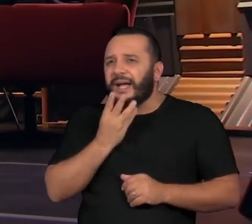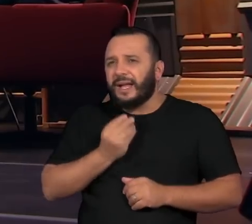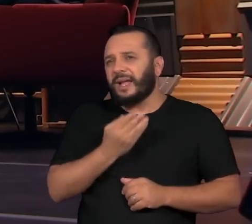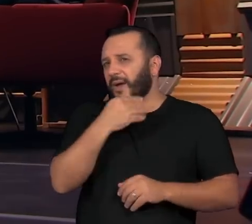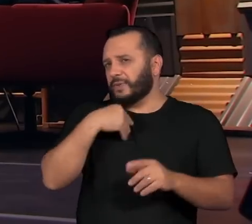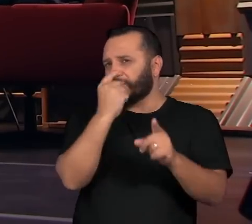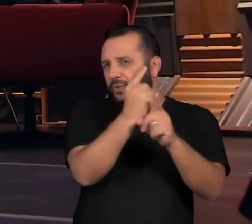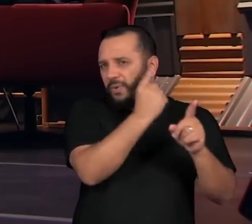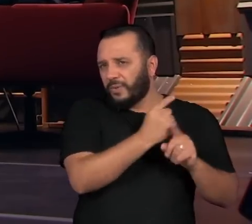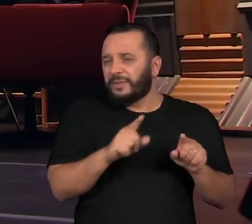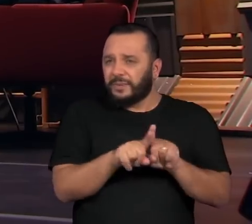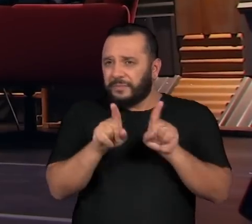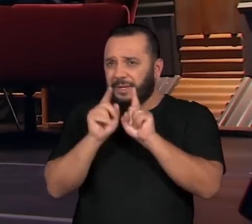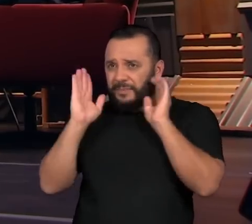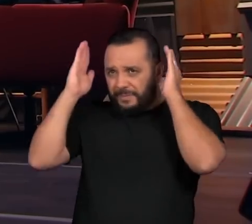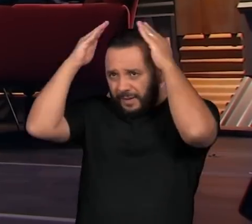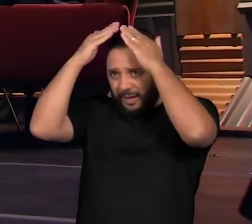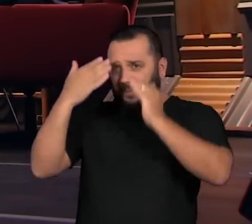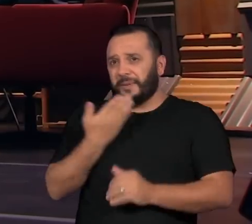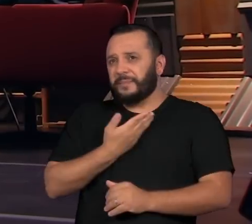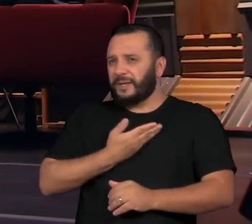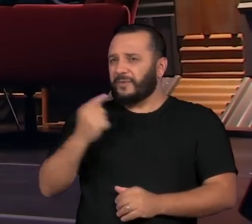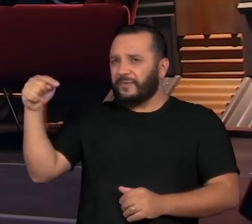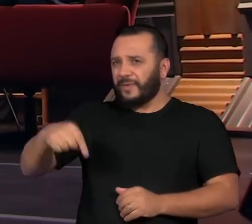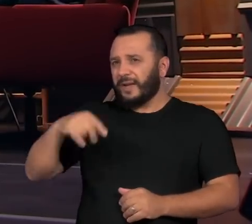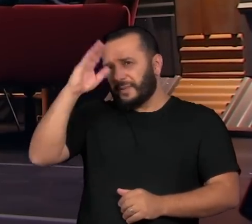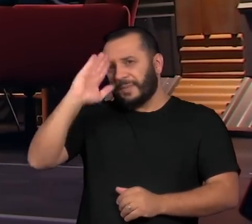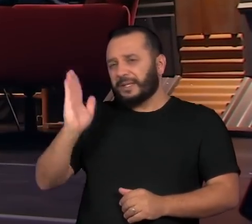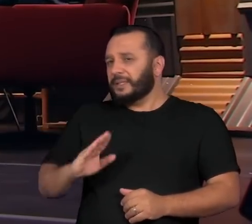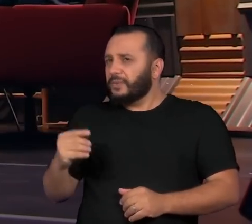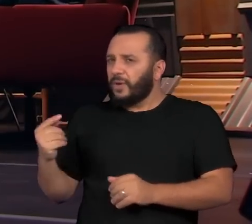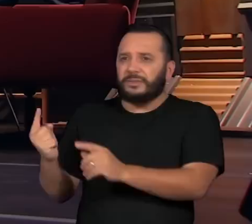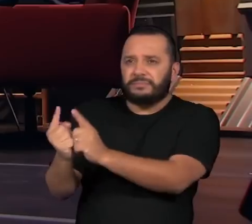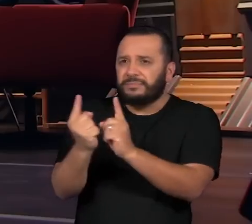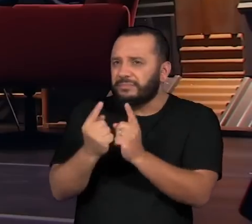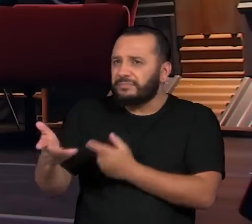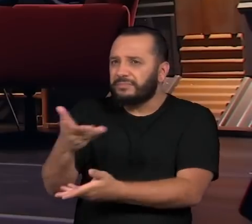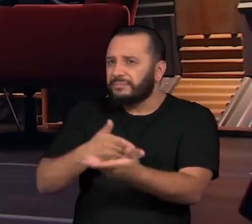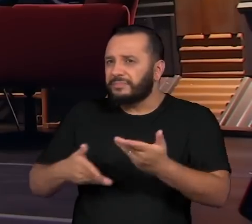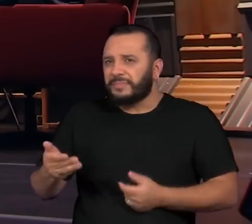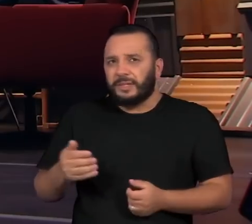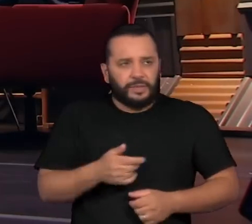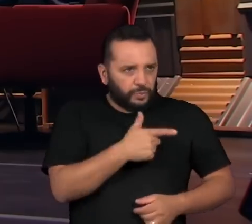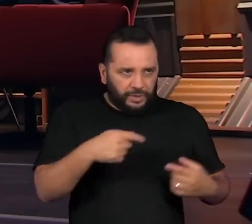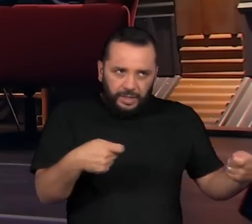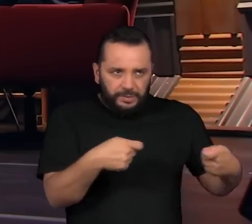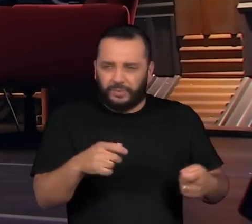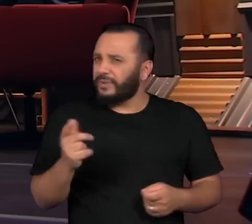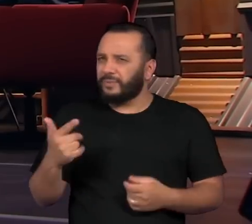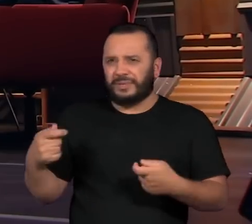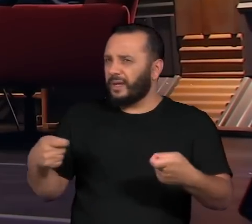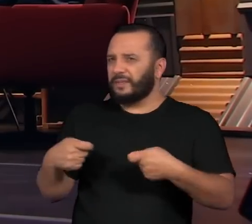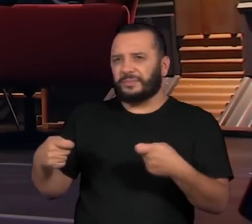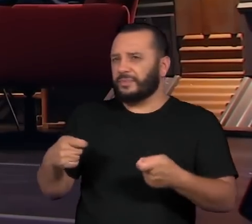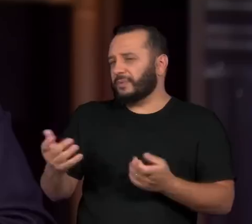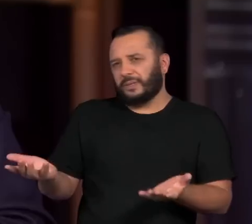problema nenhum. Conversamos e temos... Não há uma disputa. Não há disputa. Porque há público para todos. Claro. Mas então eu quero uma